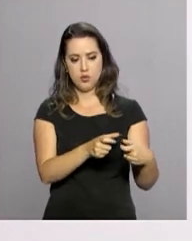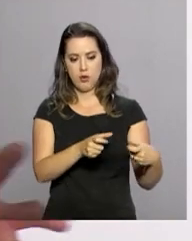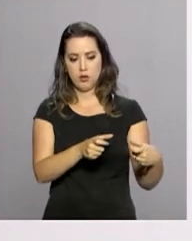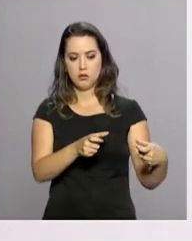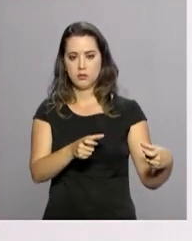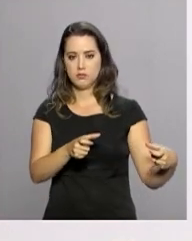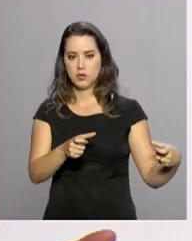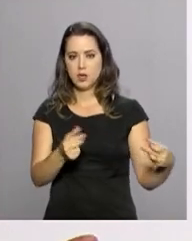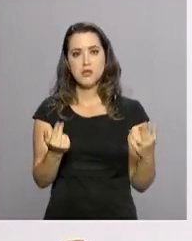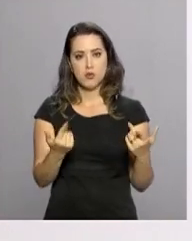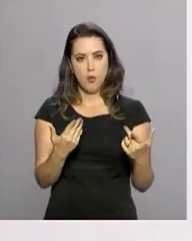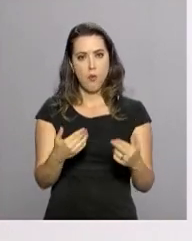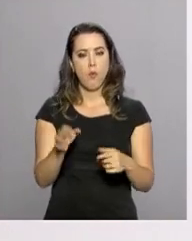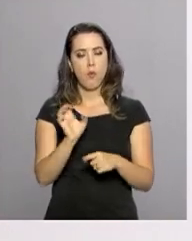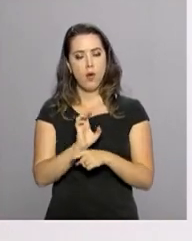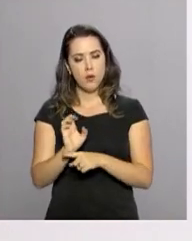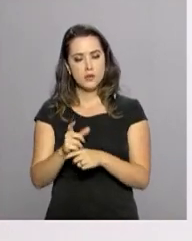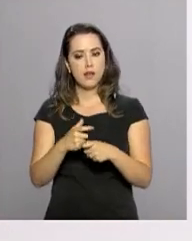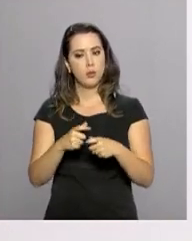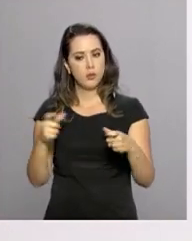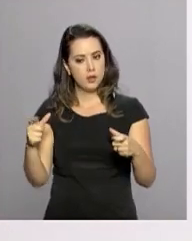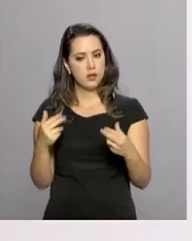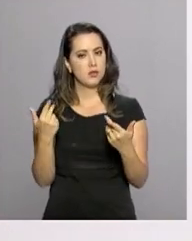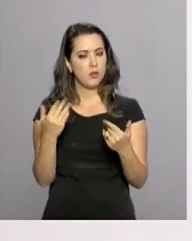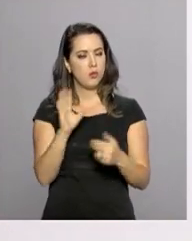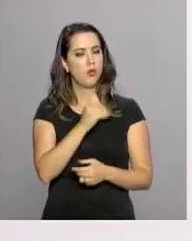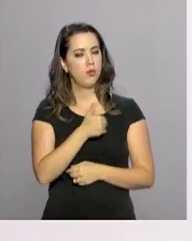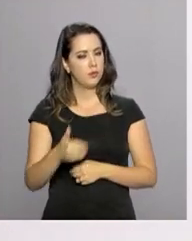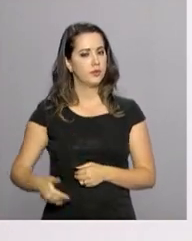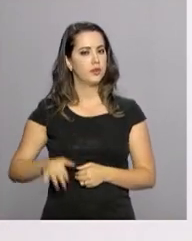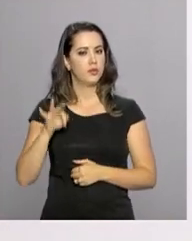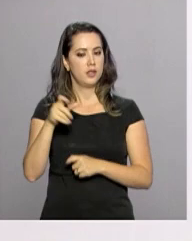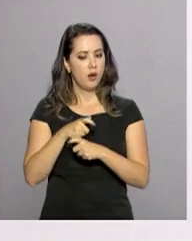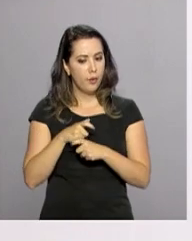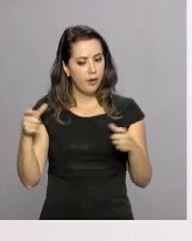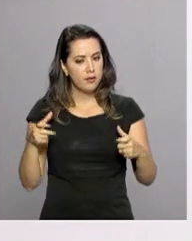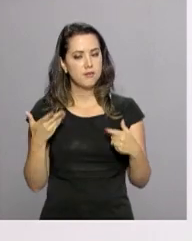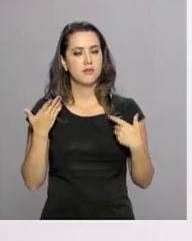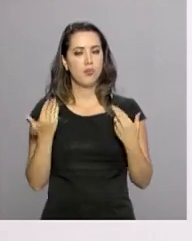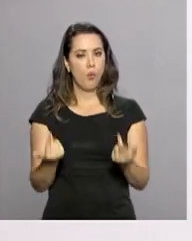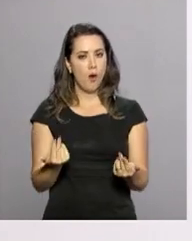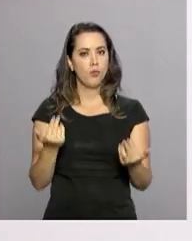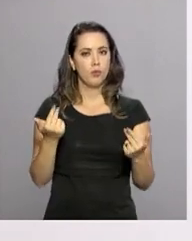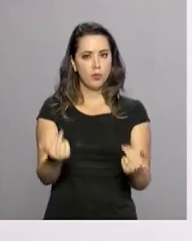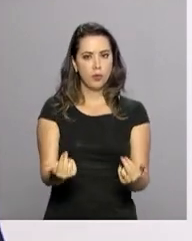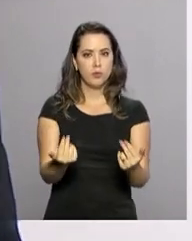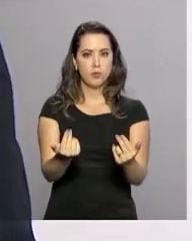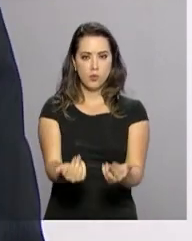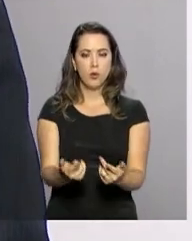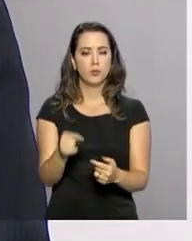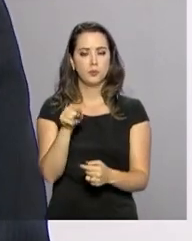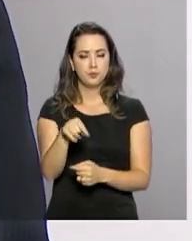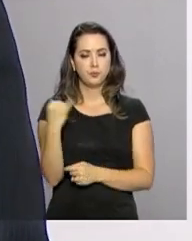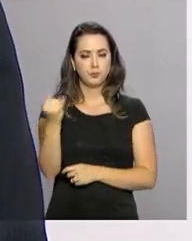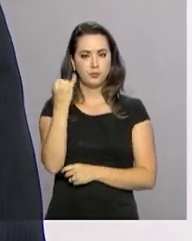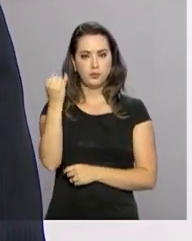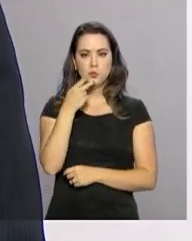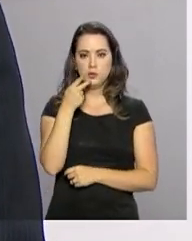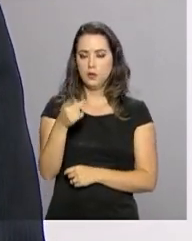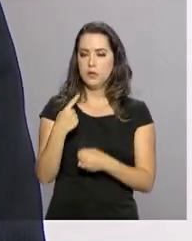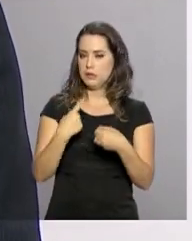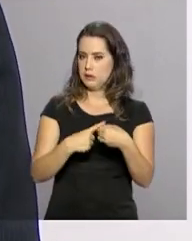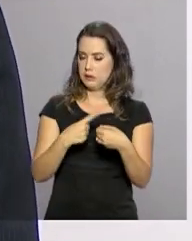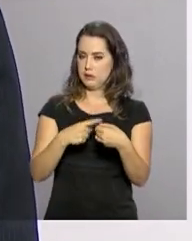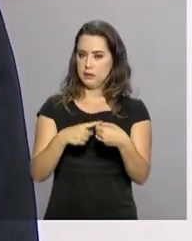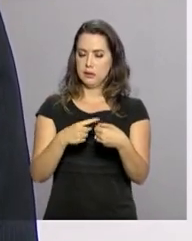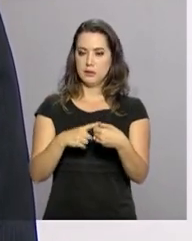estados e prospera a união a federal não é por isso que neste tema das cidades